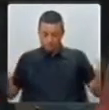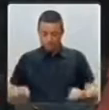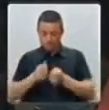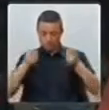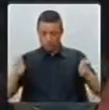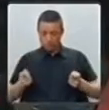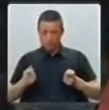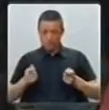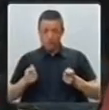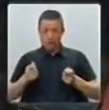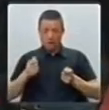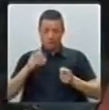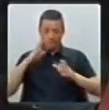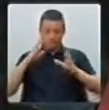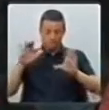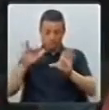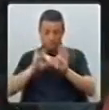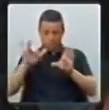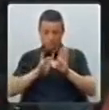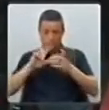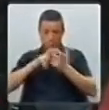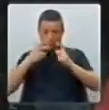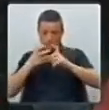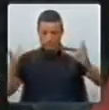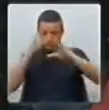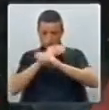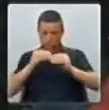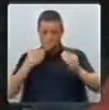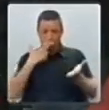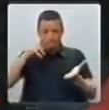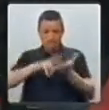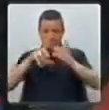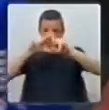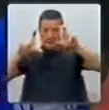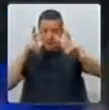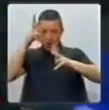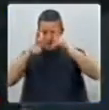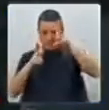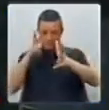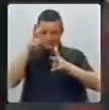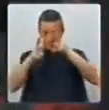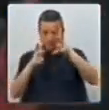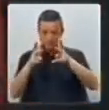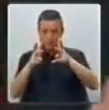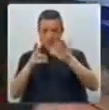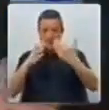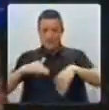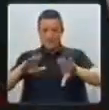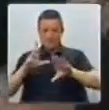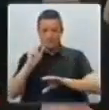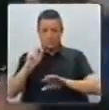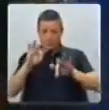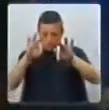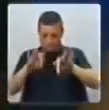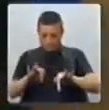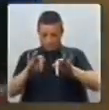pela Deloitte, em que os participantes tiveram que resolver um problema real desta empresa. Muito bem. Minutos então, finais